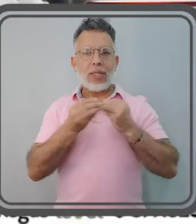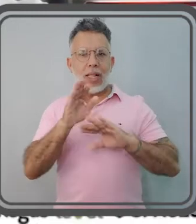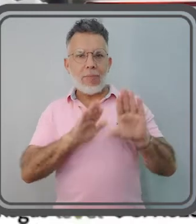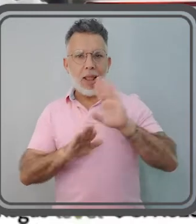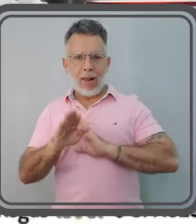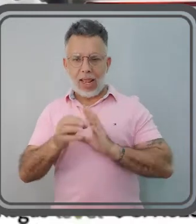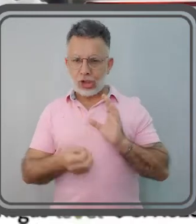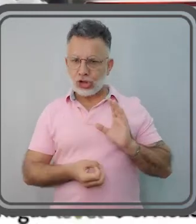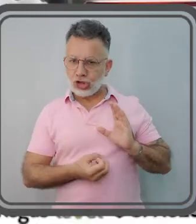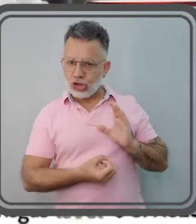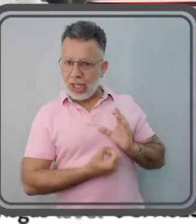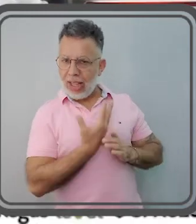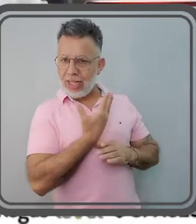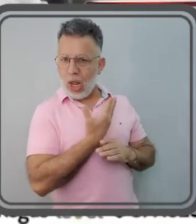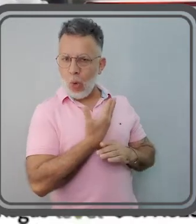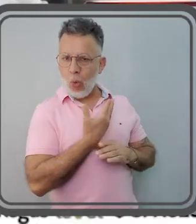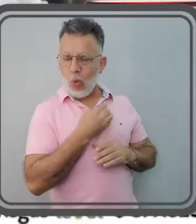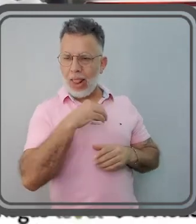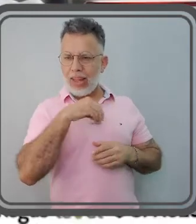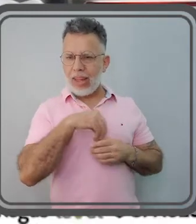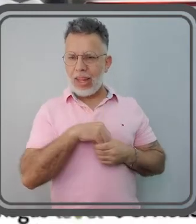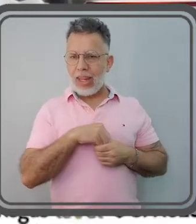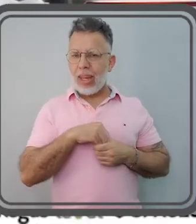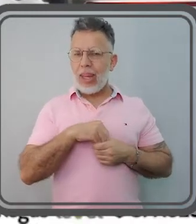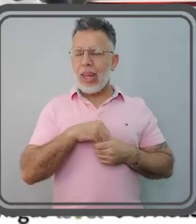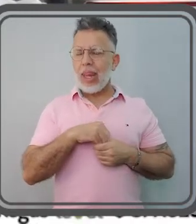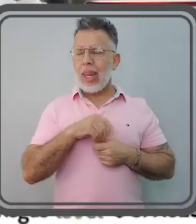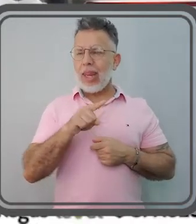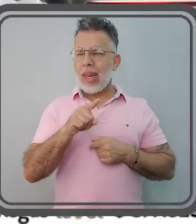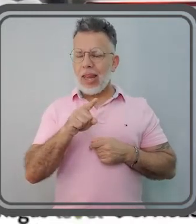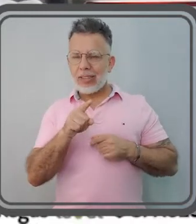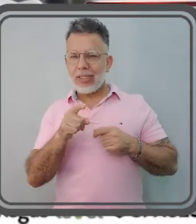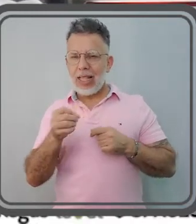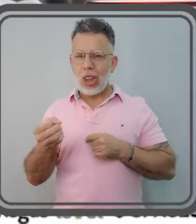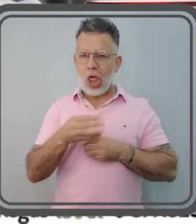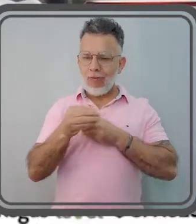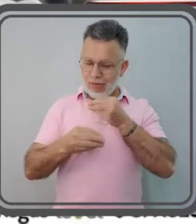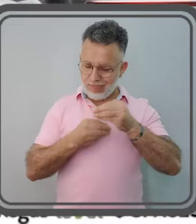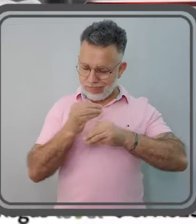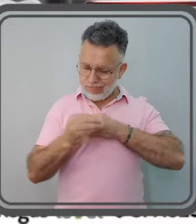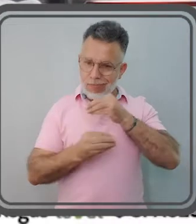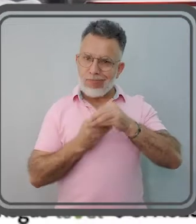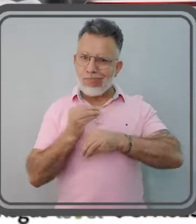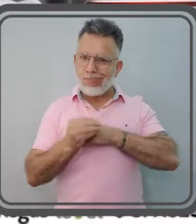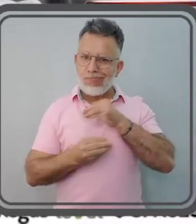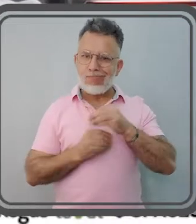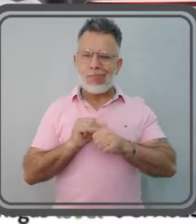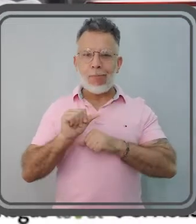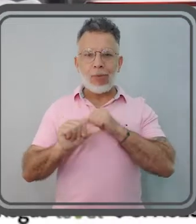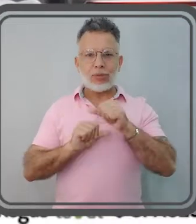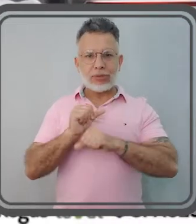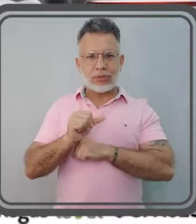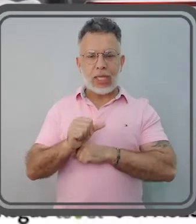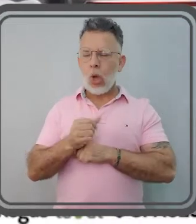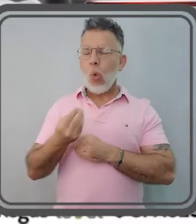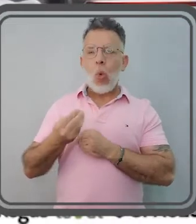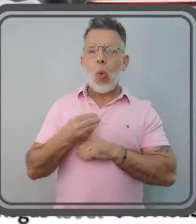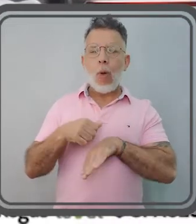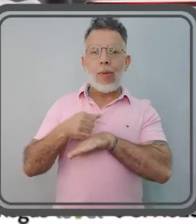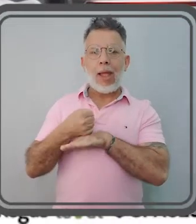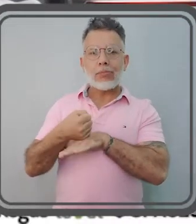dessa nova realidade, né? E como é que o delivery atua hoje? Como é que você consegue desenvolver isso na